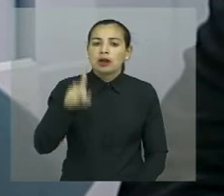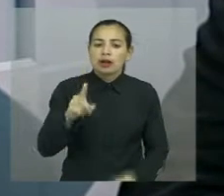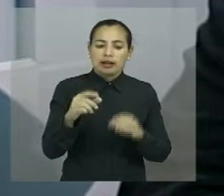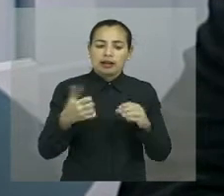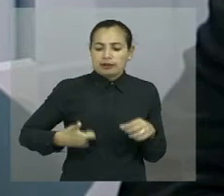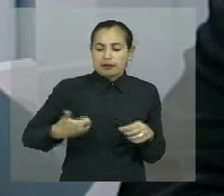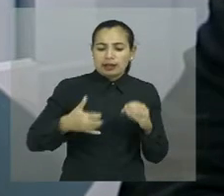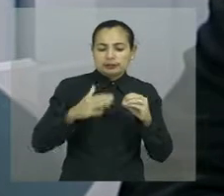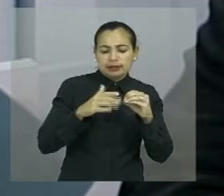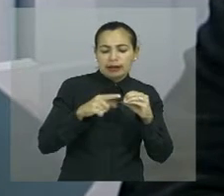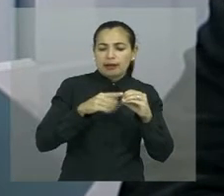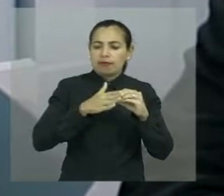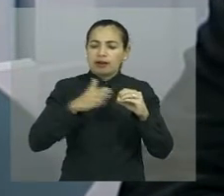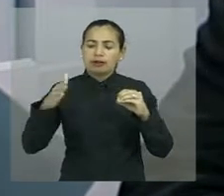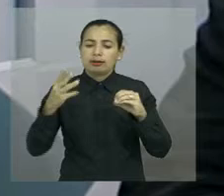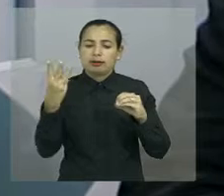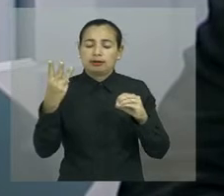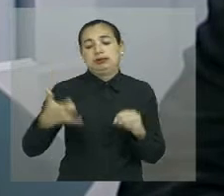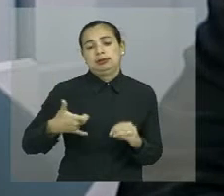0 a 3 anos, e